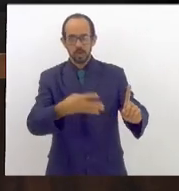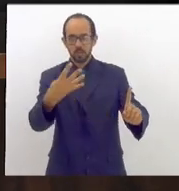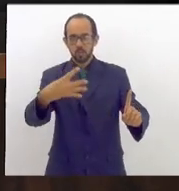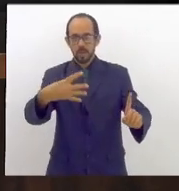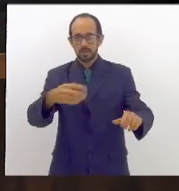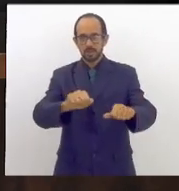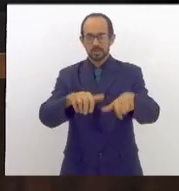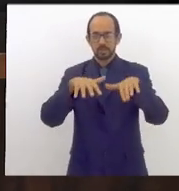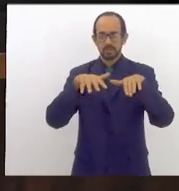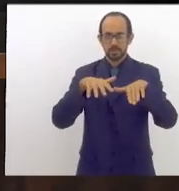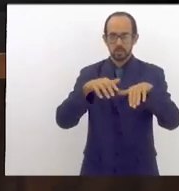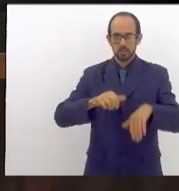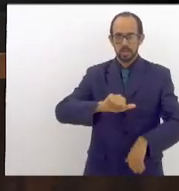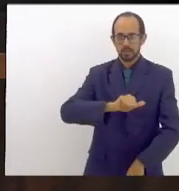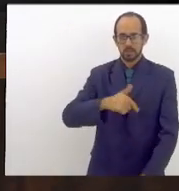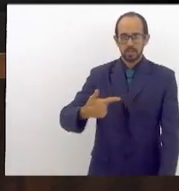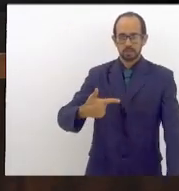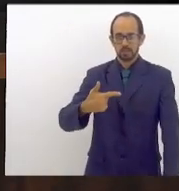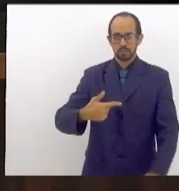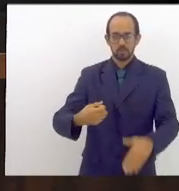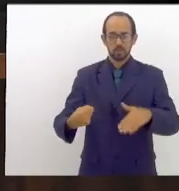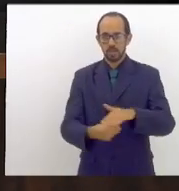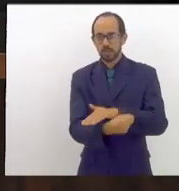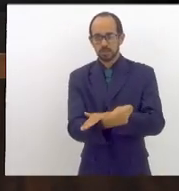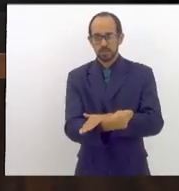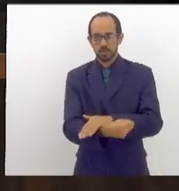da 12ª legislatura